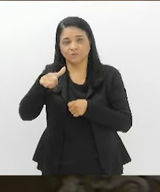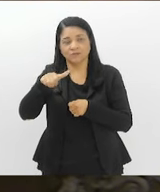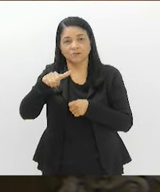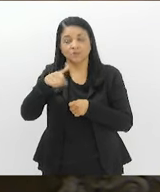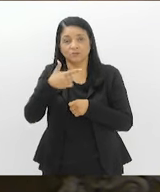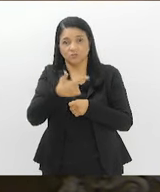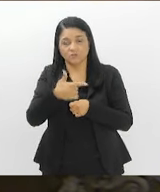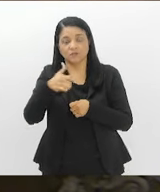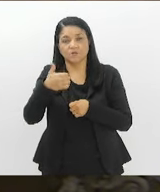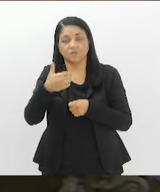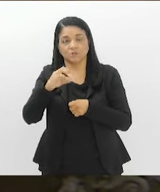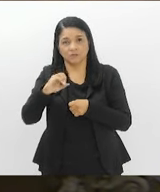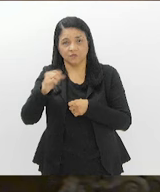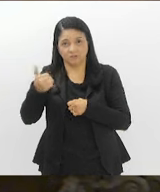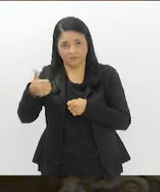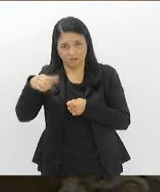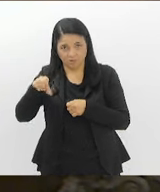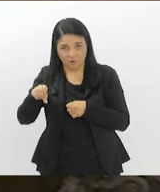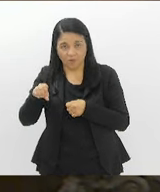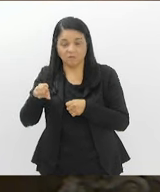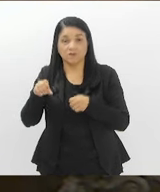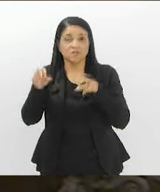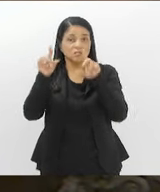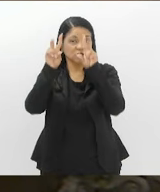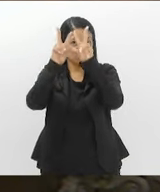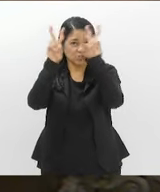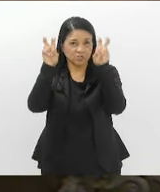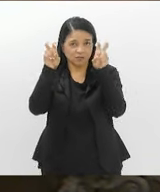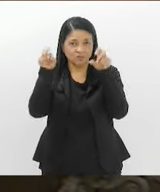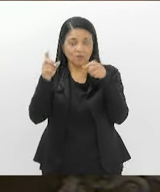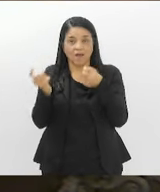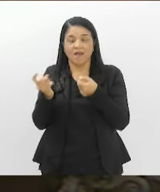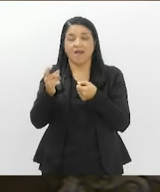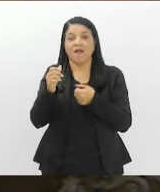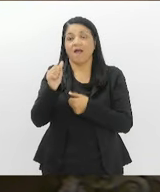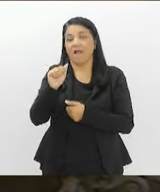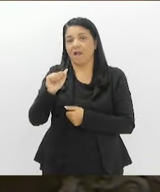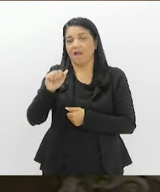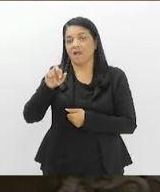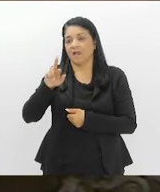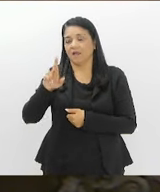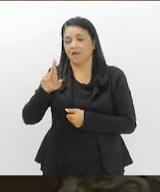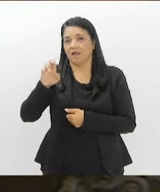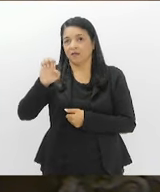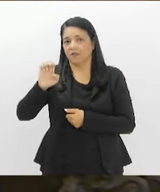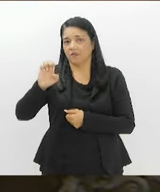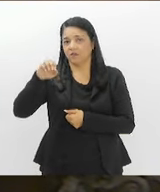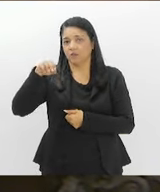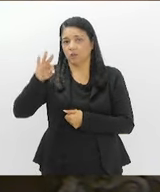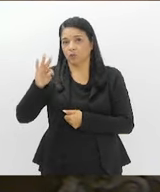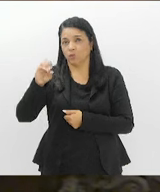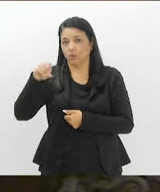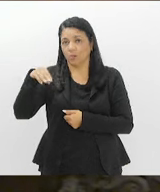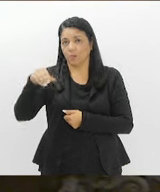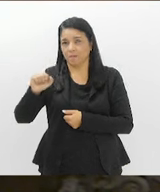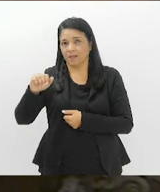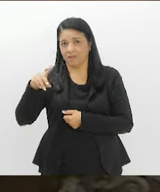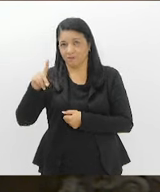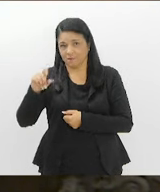trouxe como título o editorial A Retomada. O gigante da empresa brasileira,